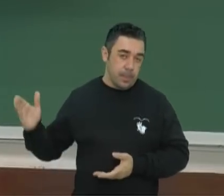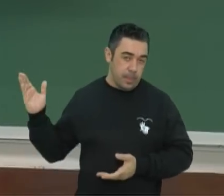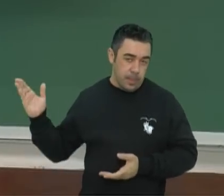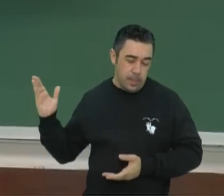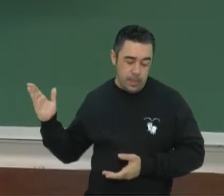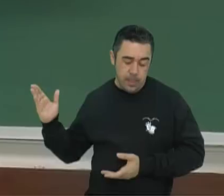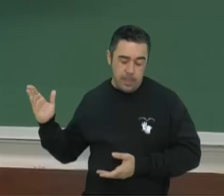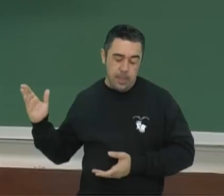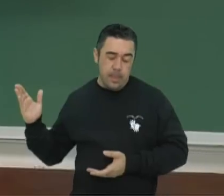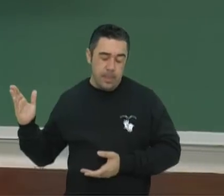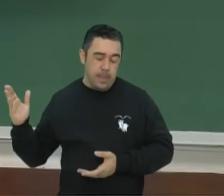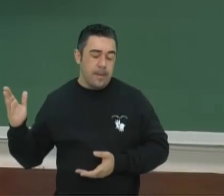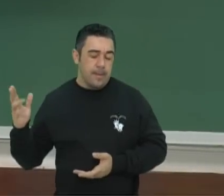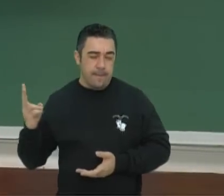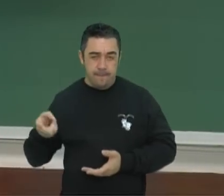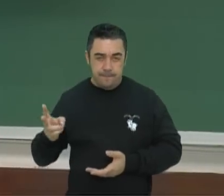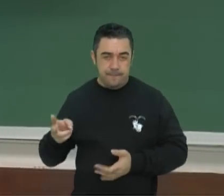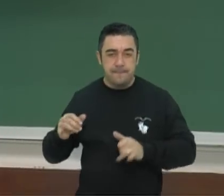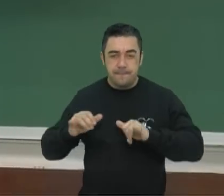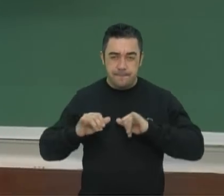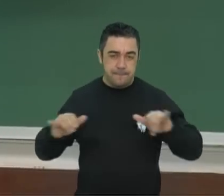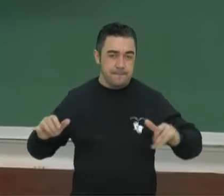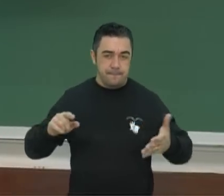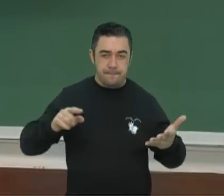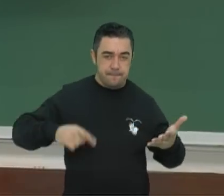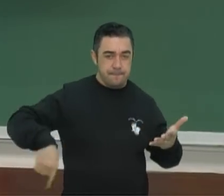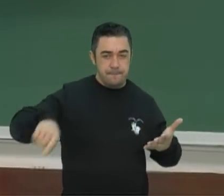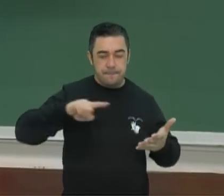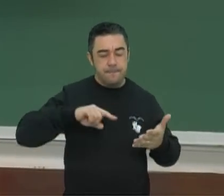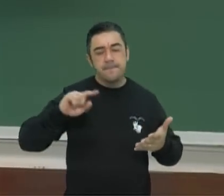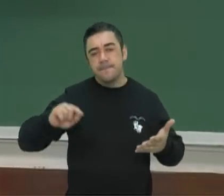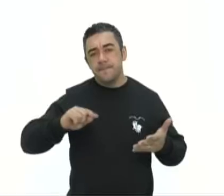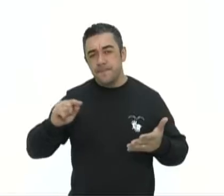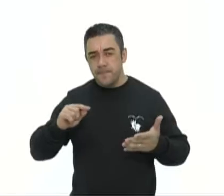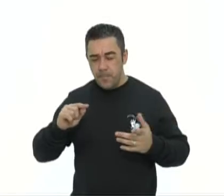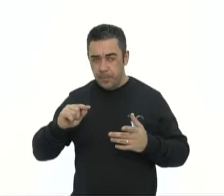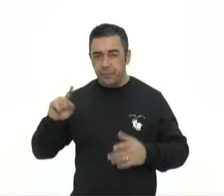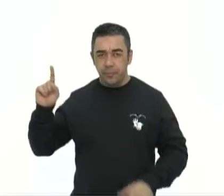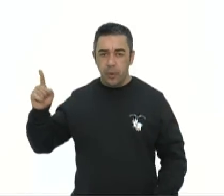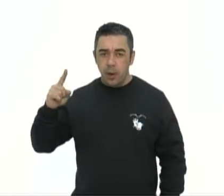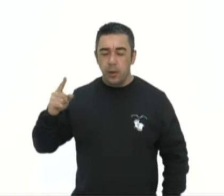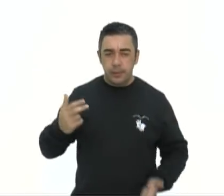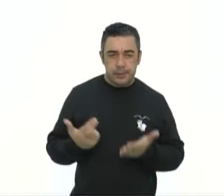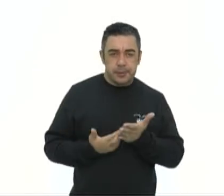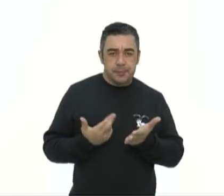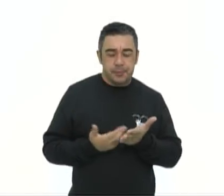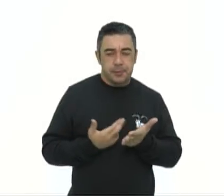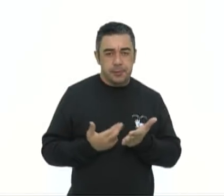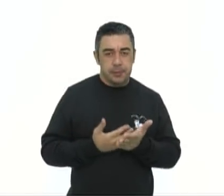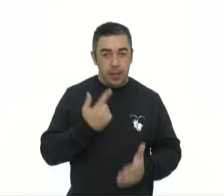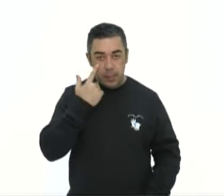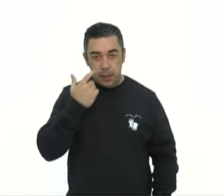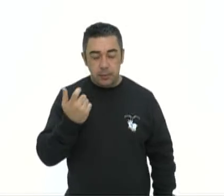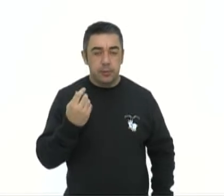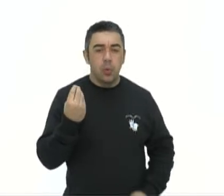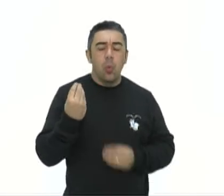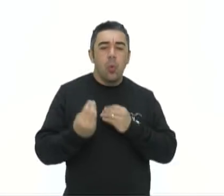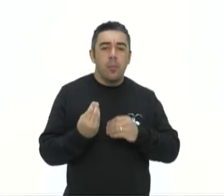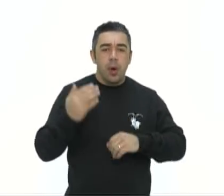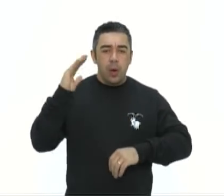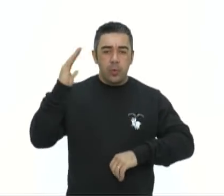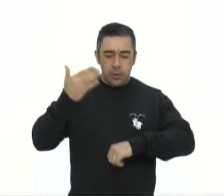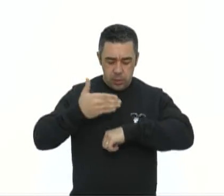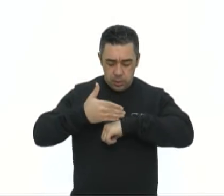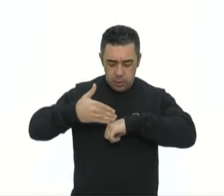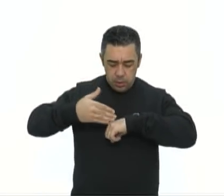Mais uma que eu sempre trago para vocês, né, uma reportagem, né? Mais uma da super interessante que fala sobre a cicatriz, né? O